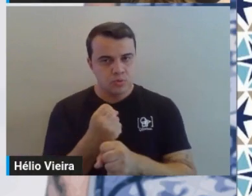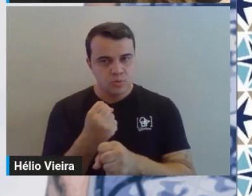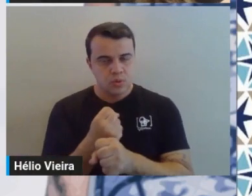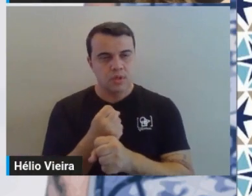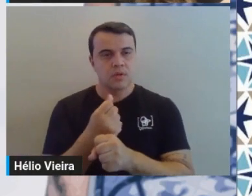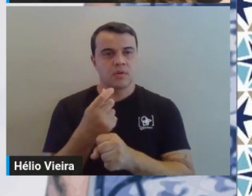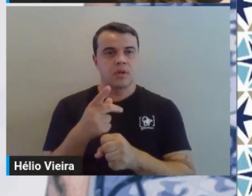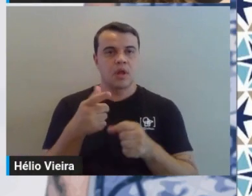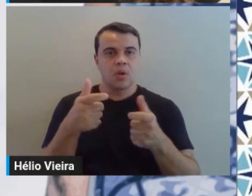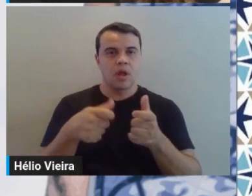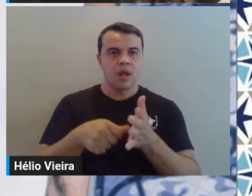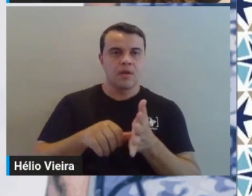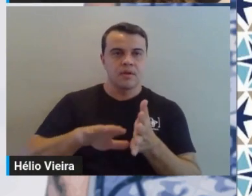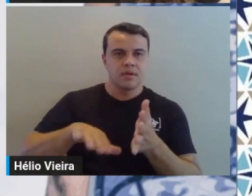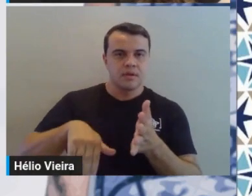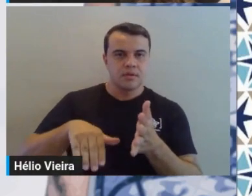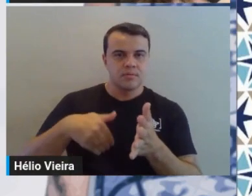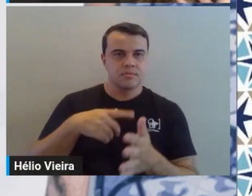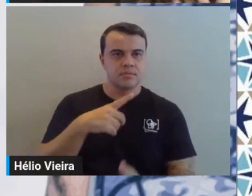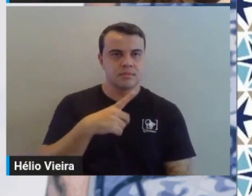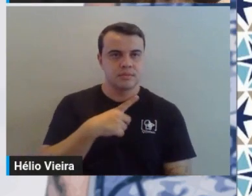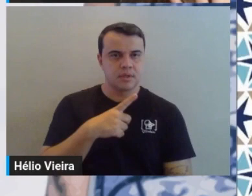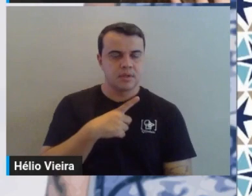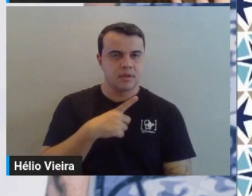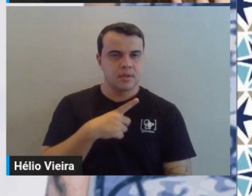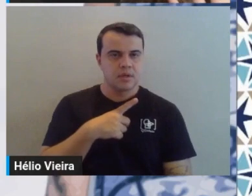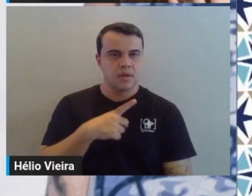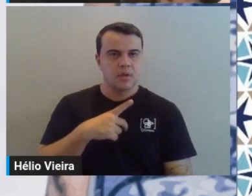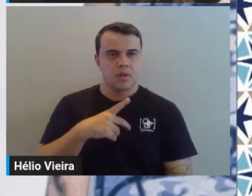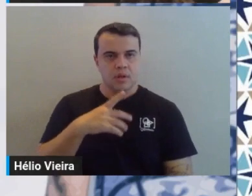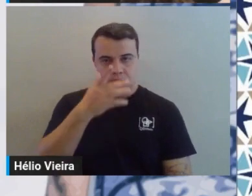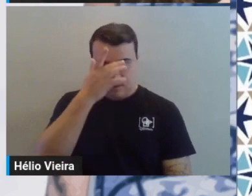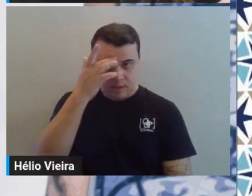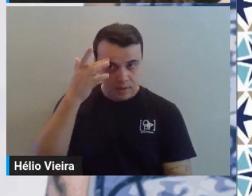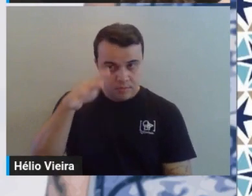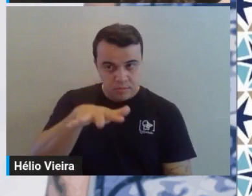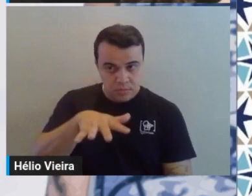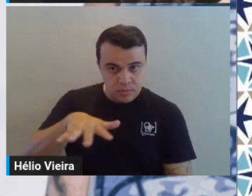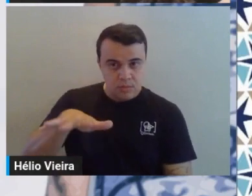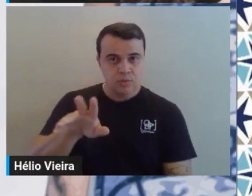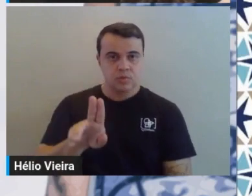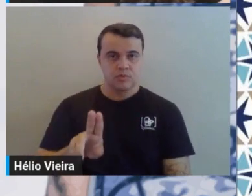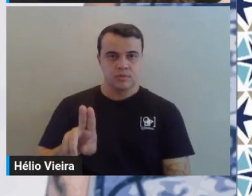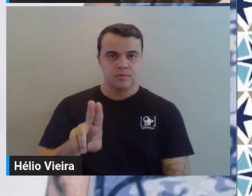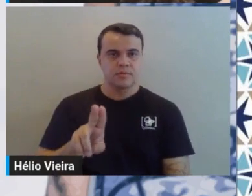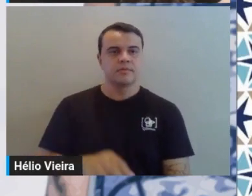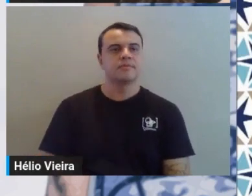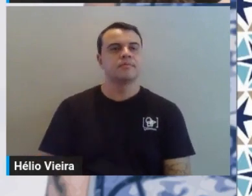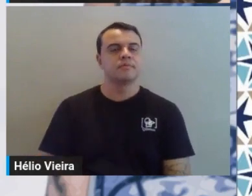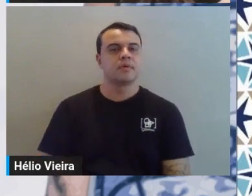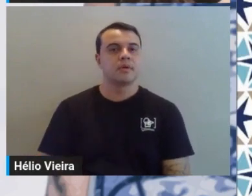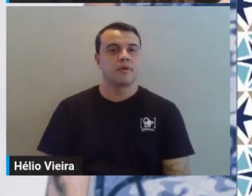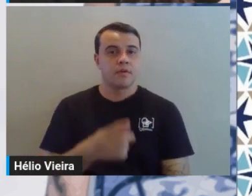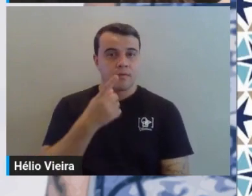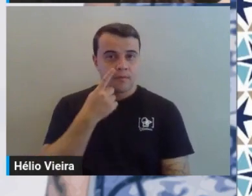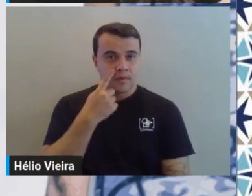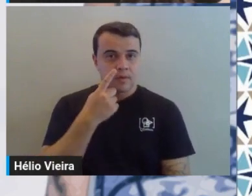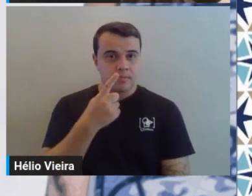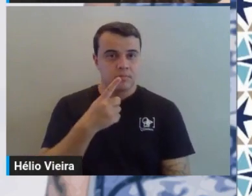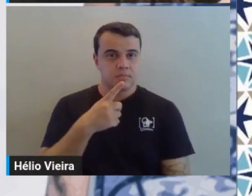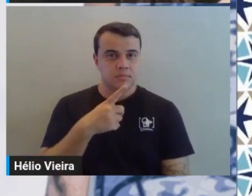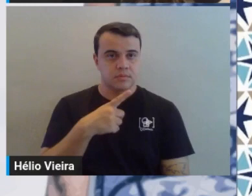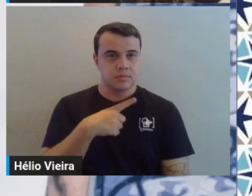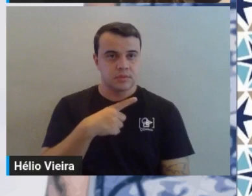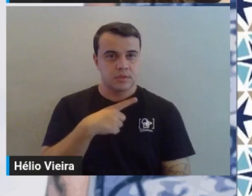ser um clube popular, um clube da população, né? Aqui nós vimos, aqui